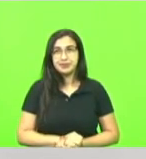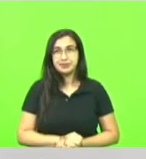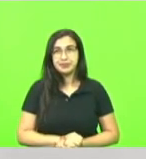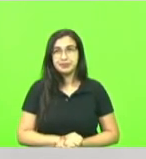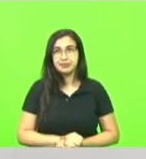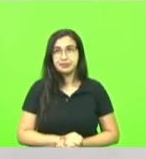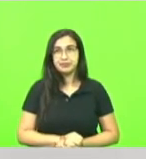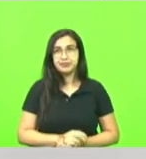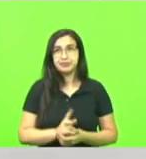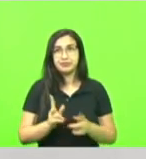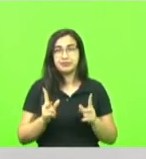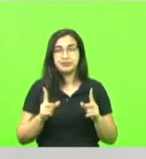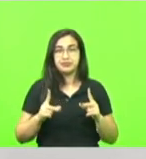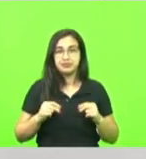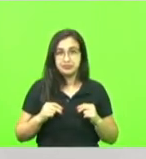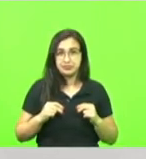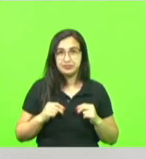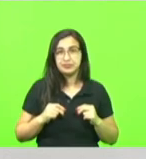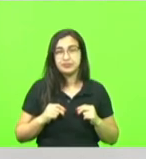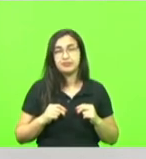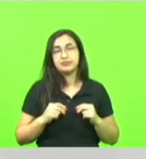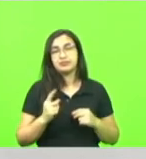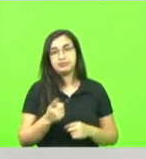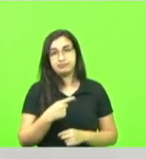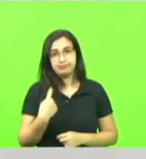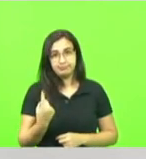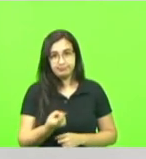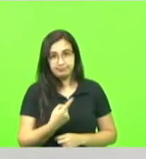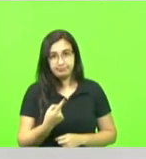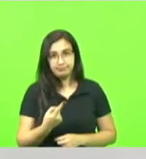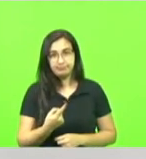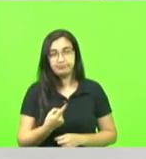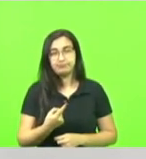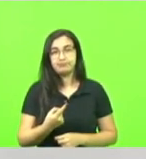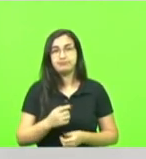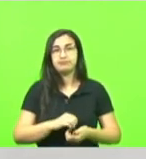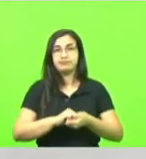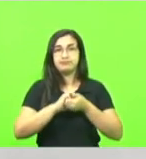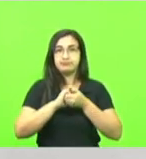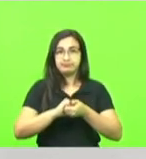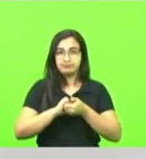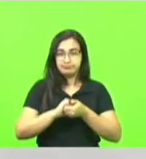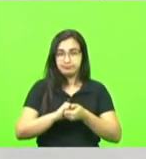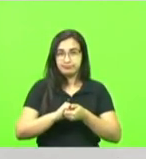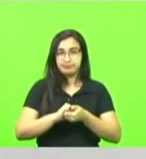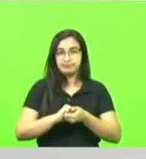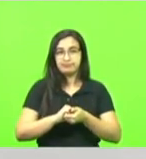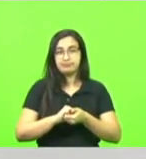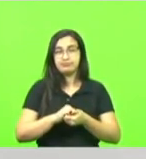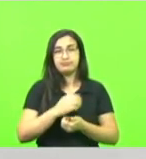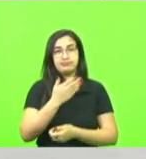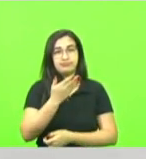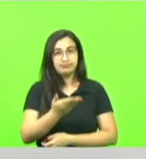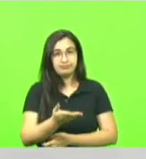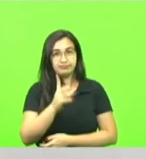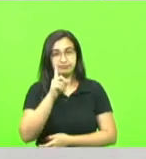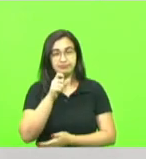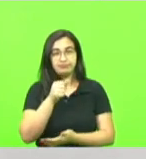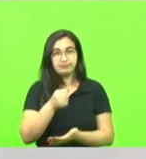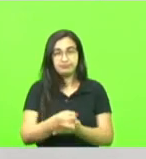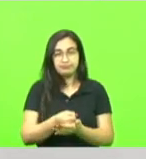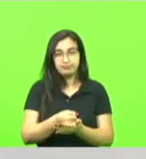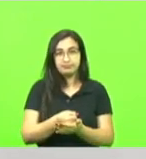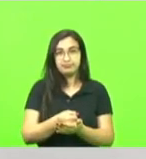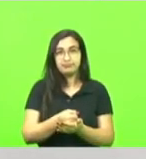nosso reconhecimento, nossos cumprimentos a esta decisão de